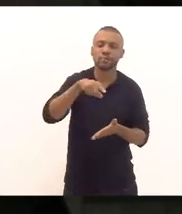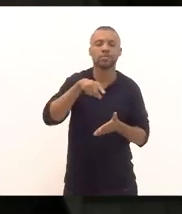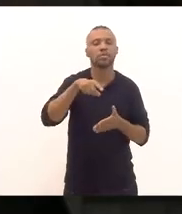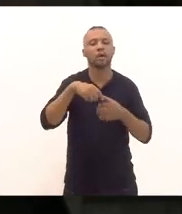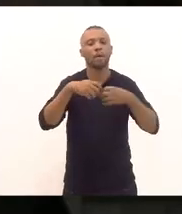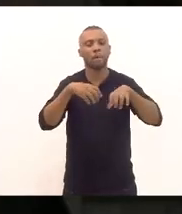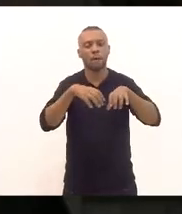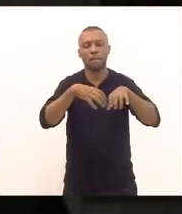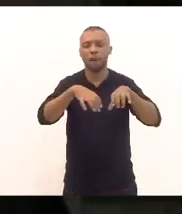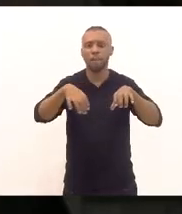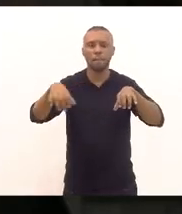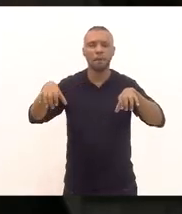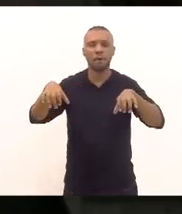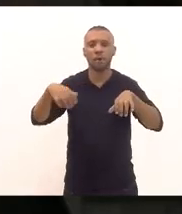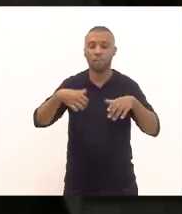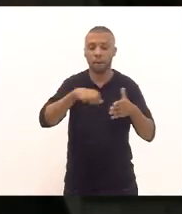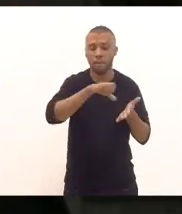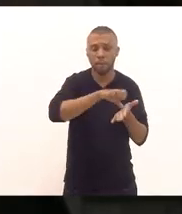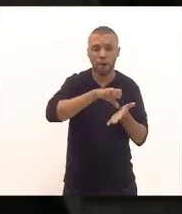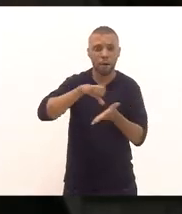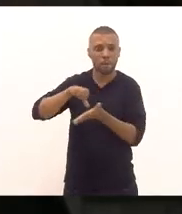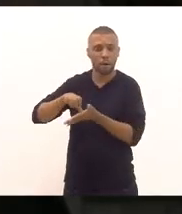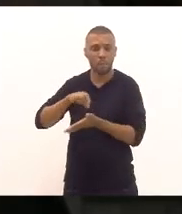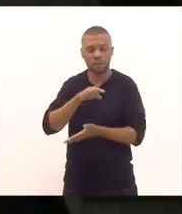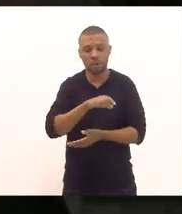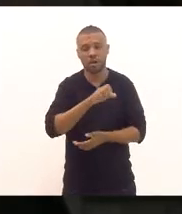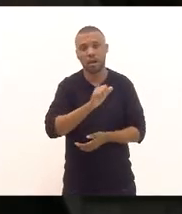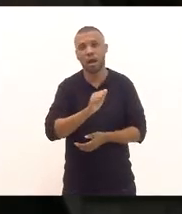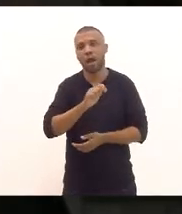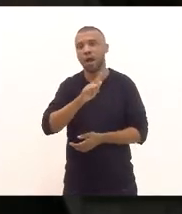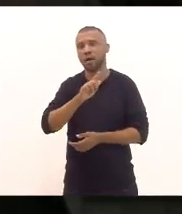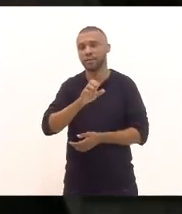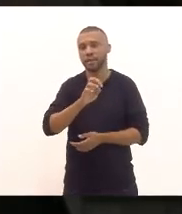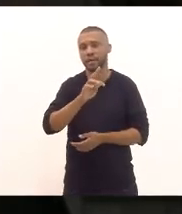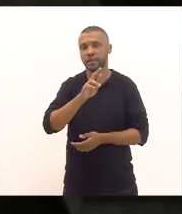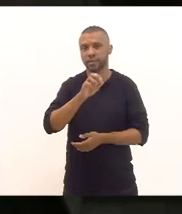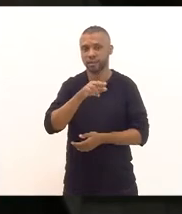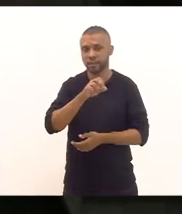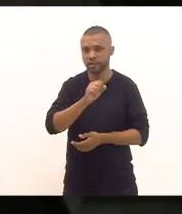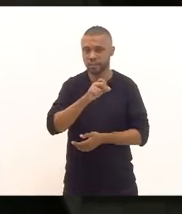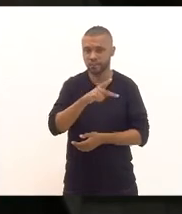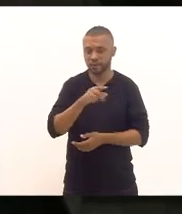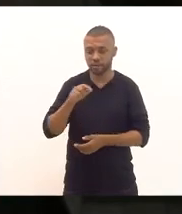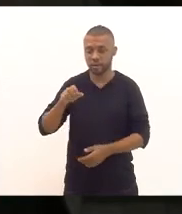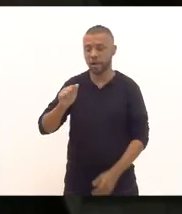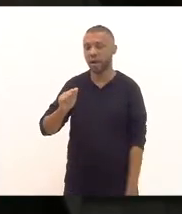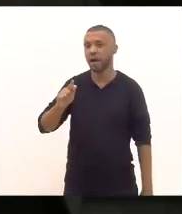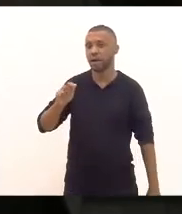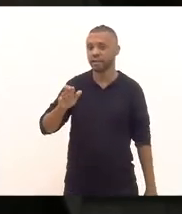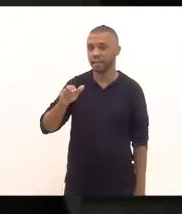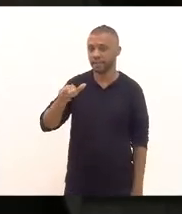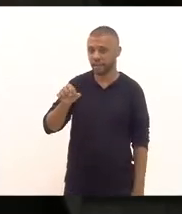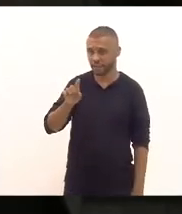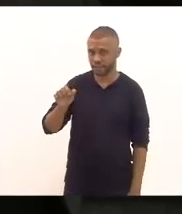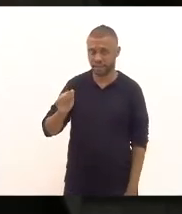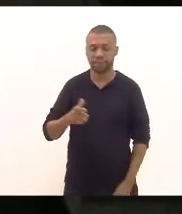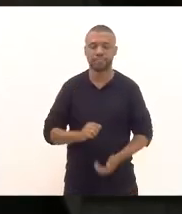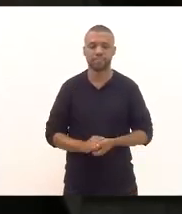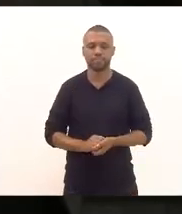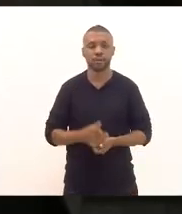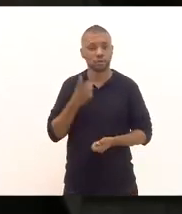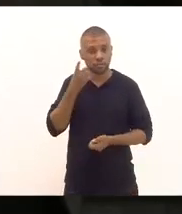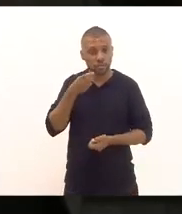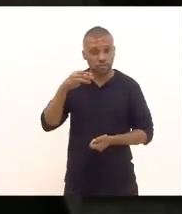distribuídos por duas agências agetransp EA Generosa o deputado Carlos minc e o Deputado Luiz Paulo